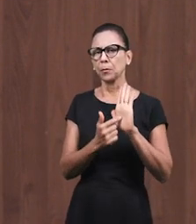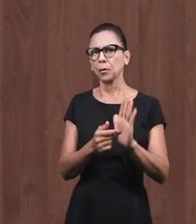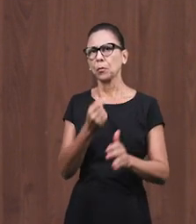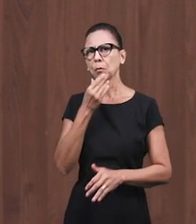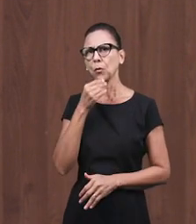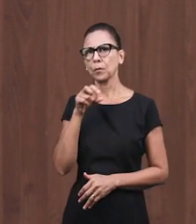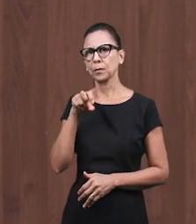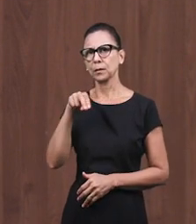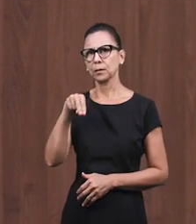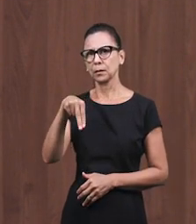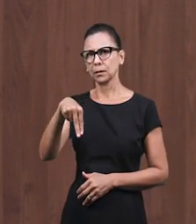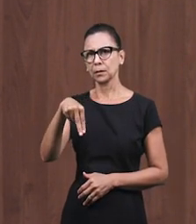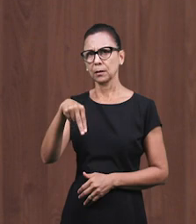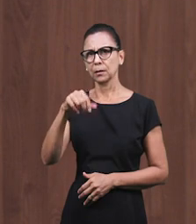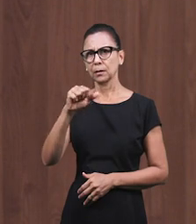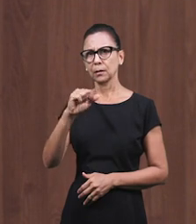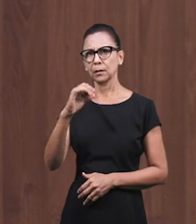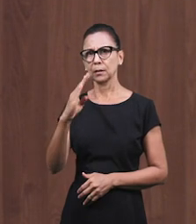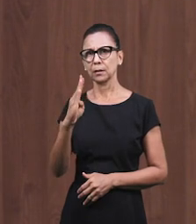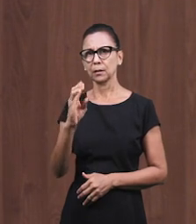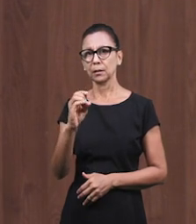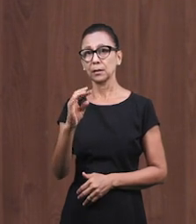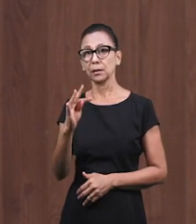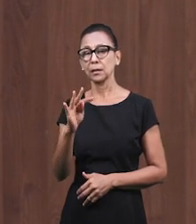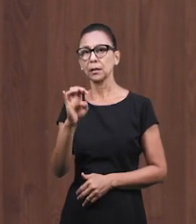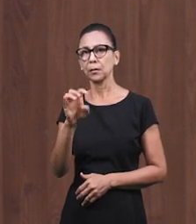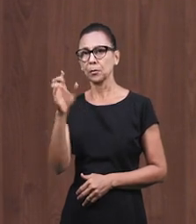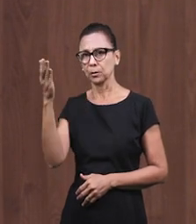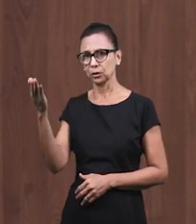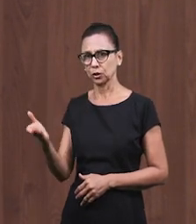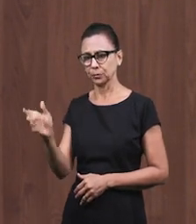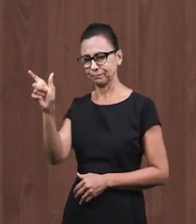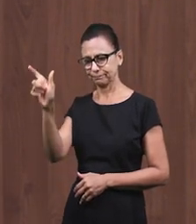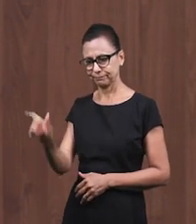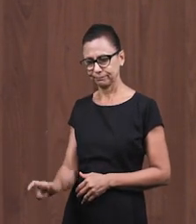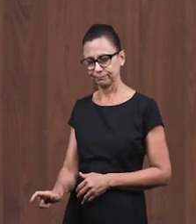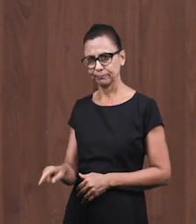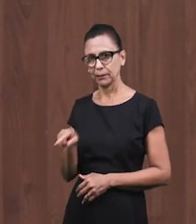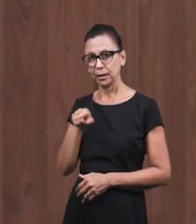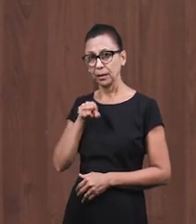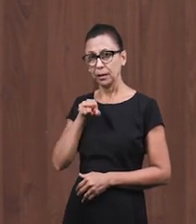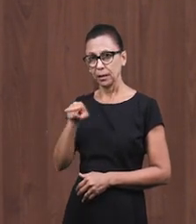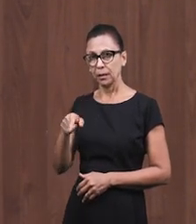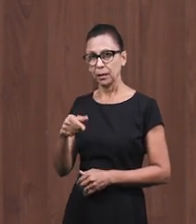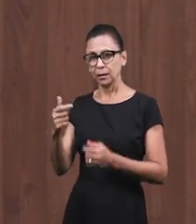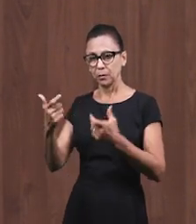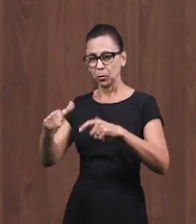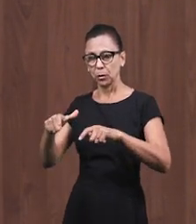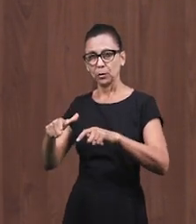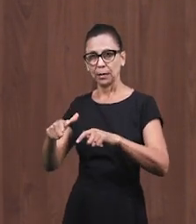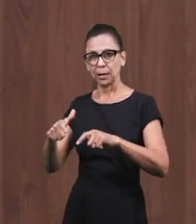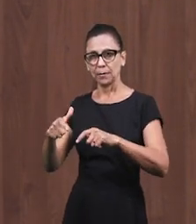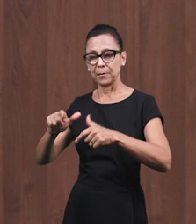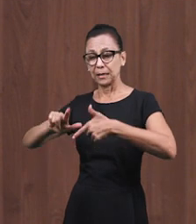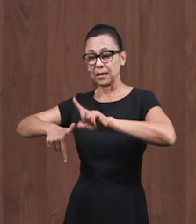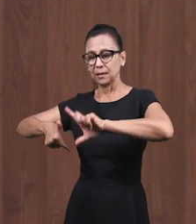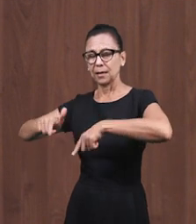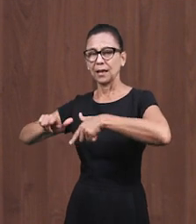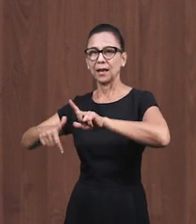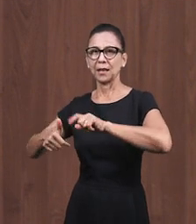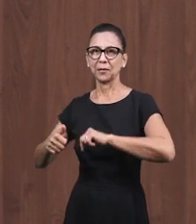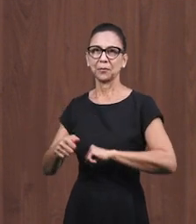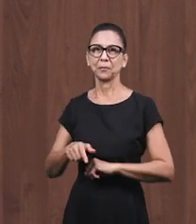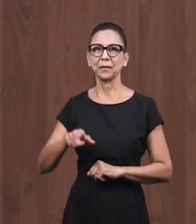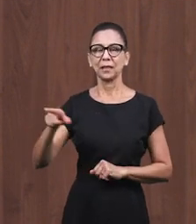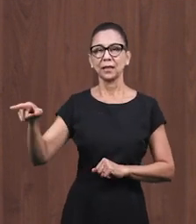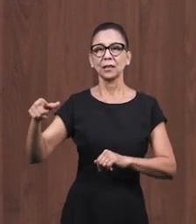Nabote. Glória a Deus. Em Israel, ter uma vinha era de grande alegria para o pai